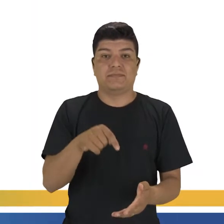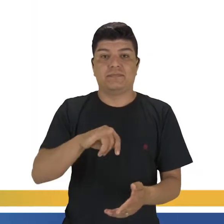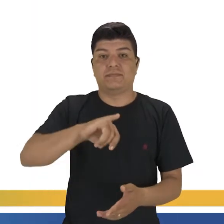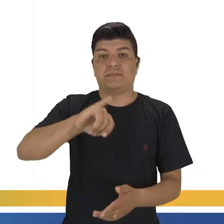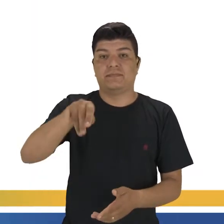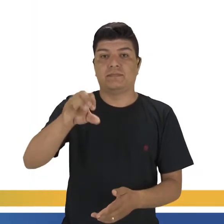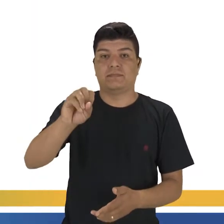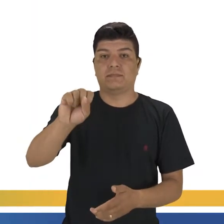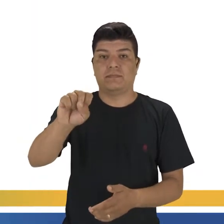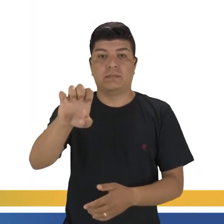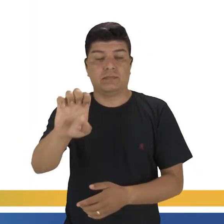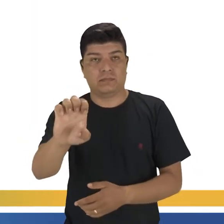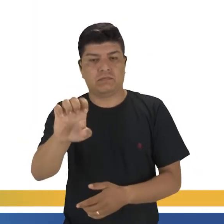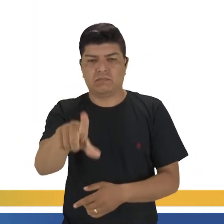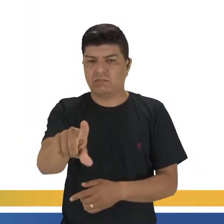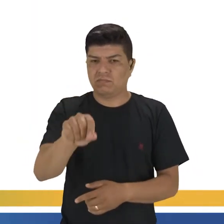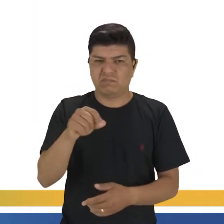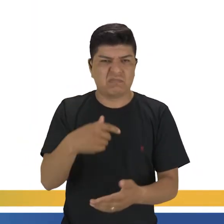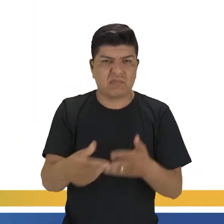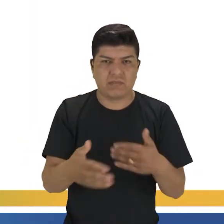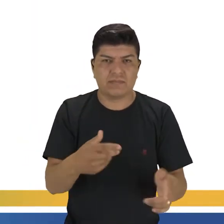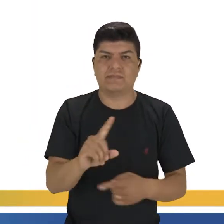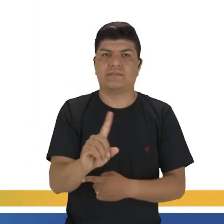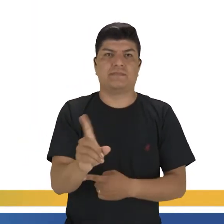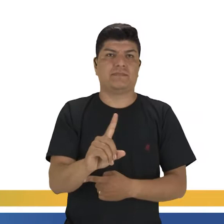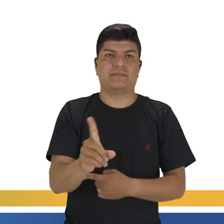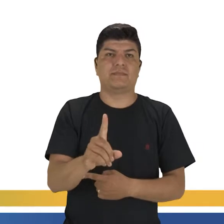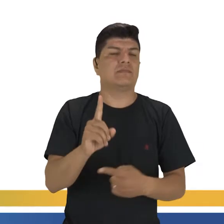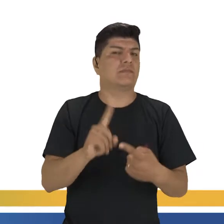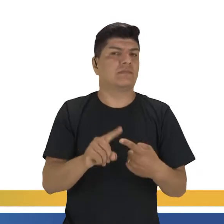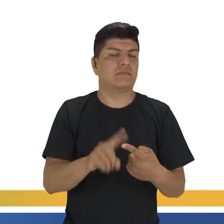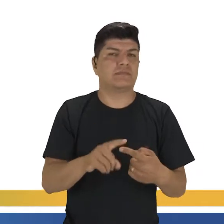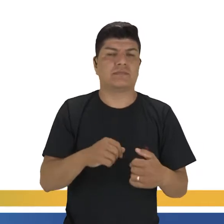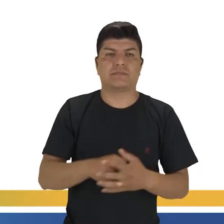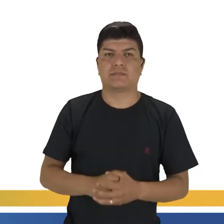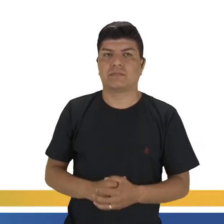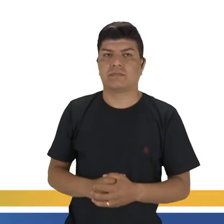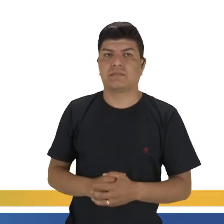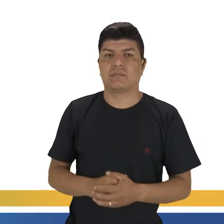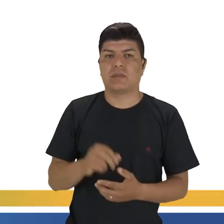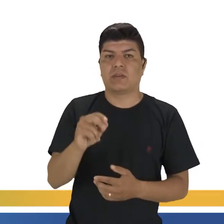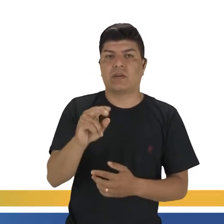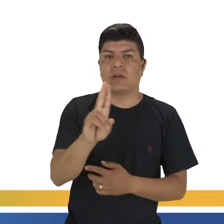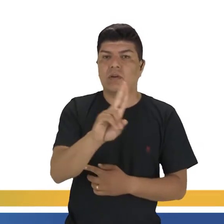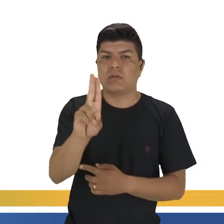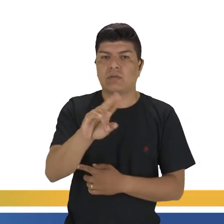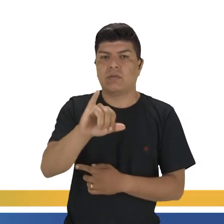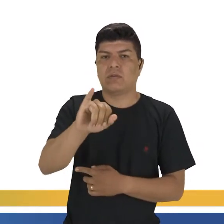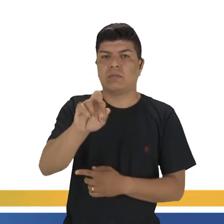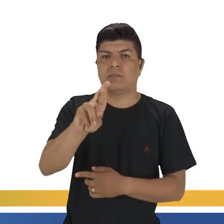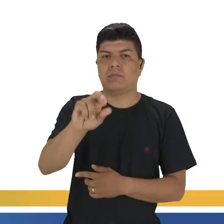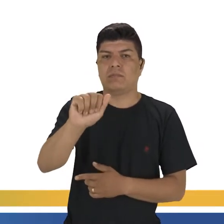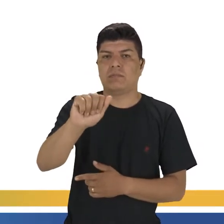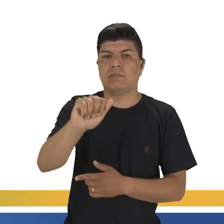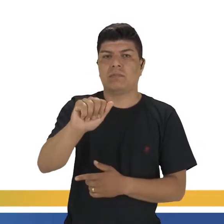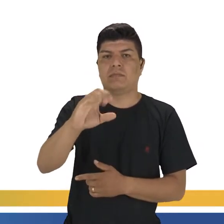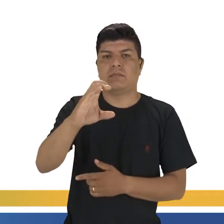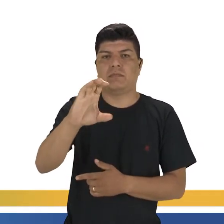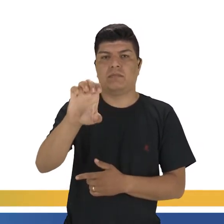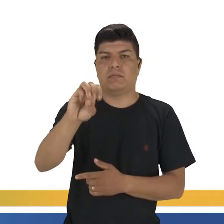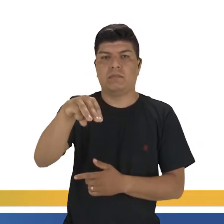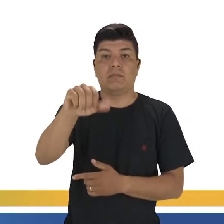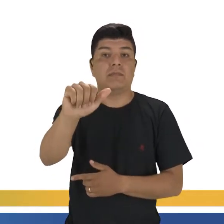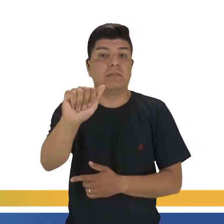Alencar não escolheu à toa? Vamos entender por quê. Porque o nome Iracema, na verdade, é um